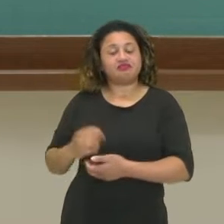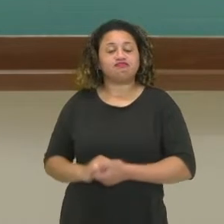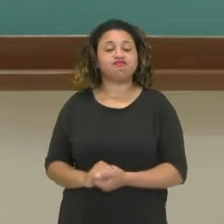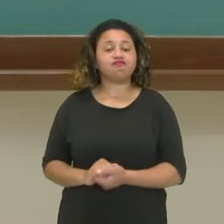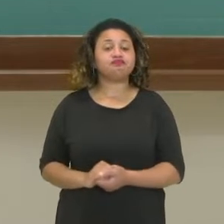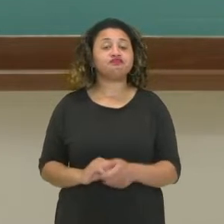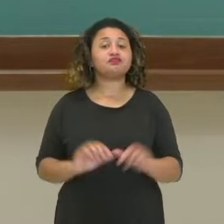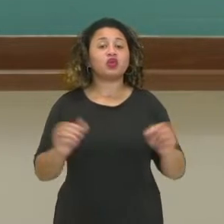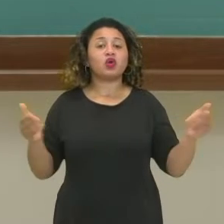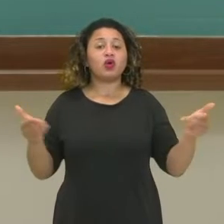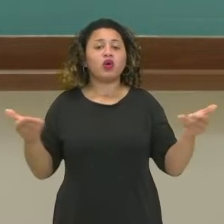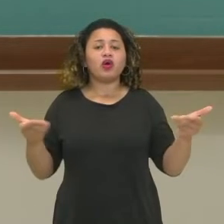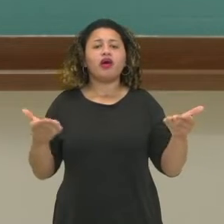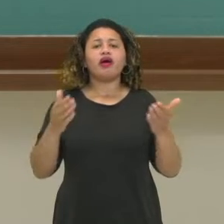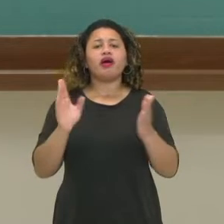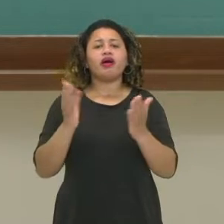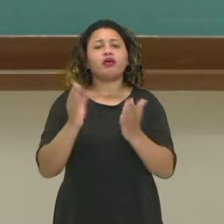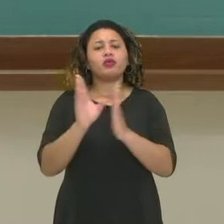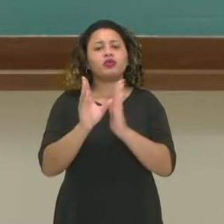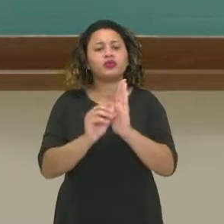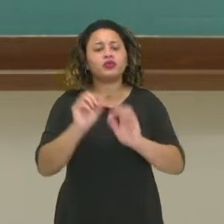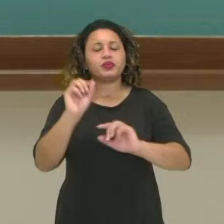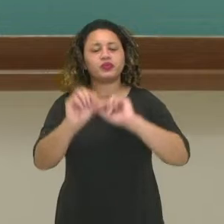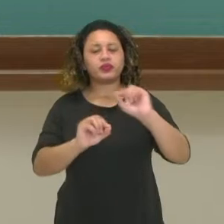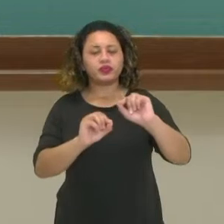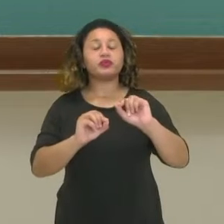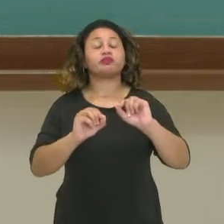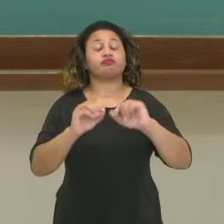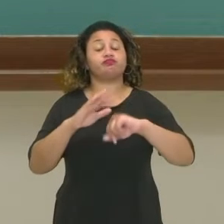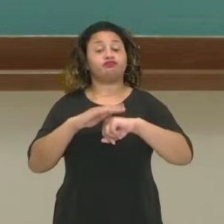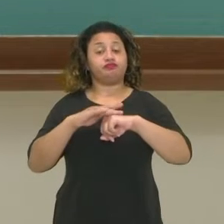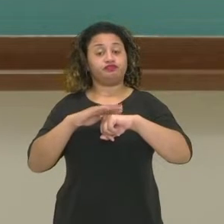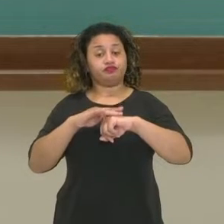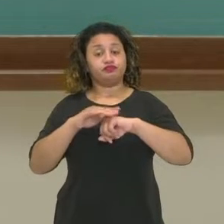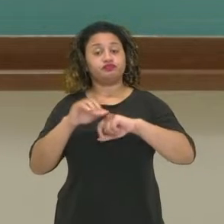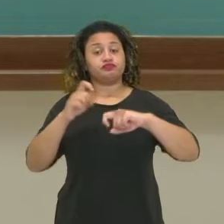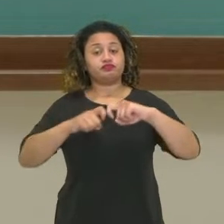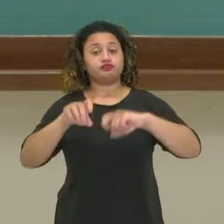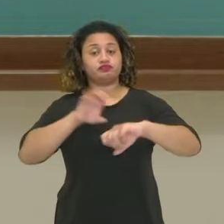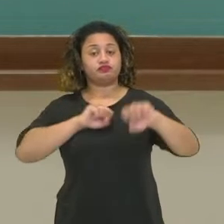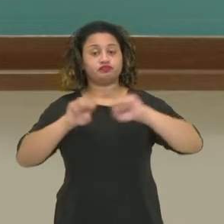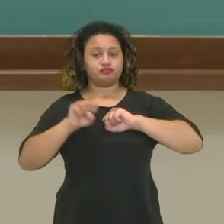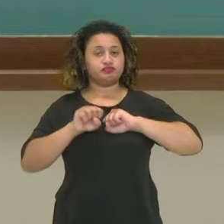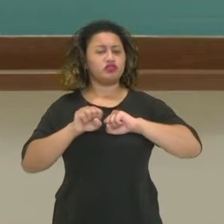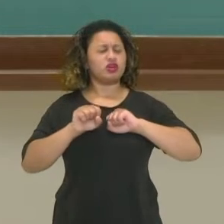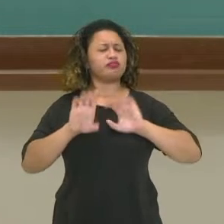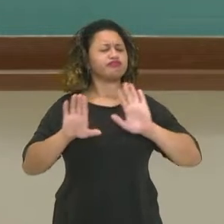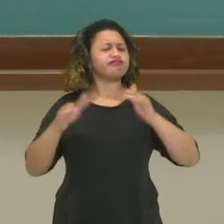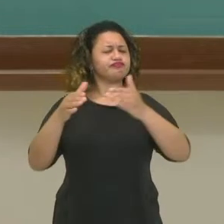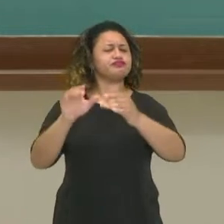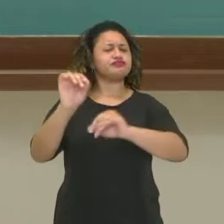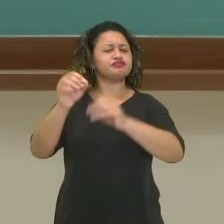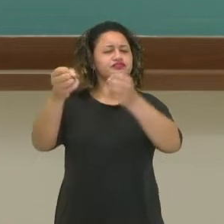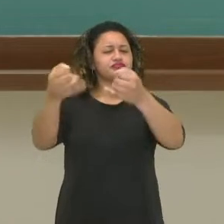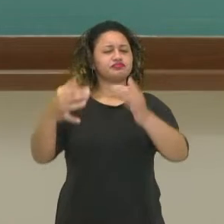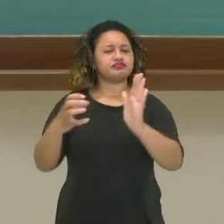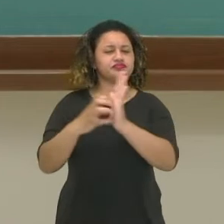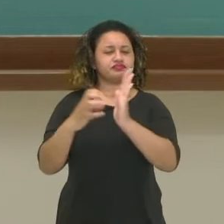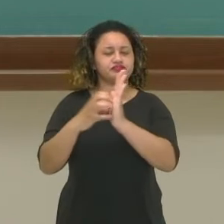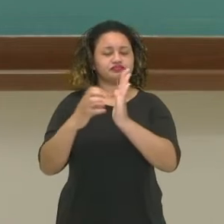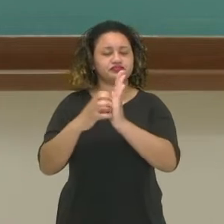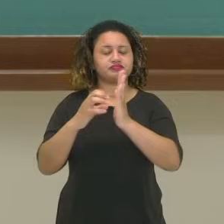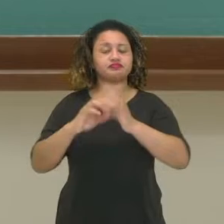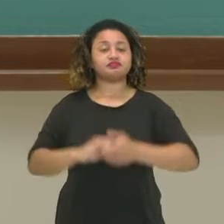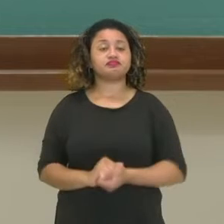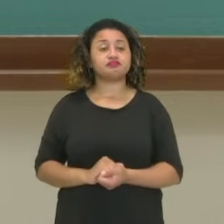sobre ISTs. Especificamente nós vamos falar sobre a AIDS. Quais são os objetivos, então? Conhecer a AIDS